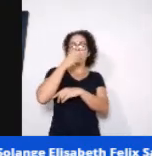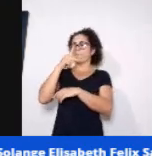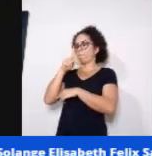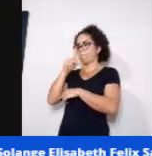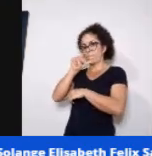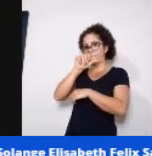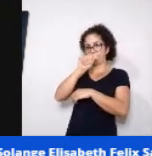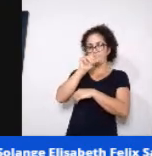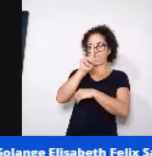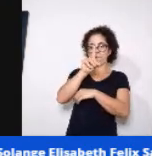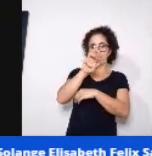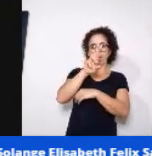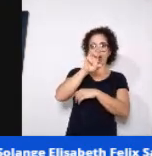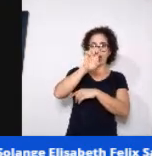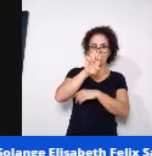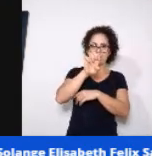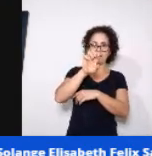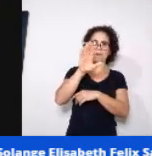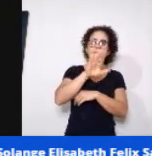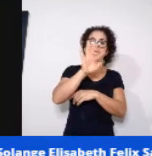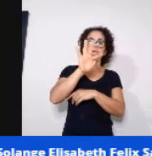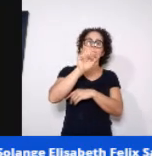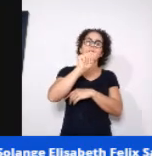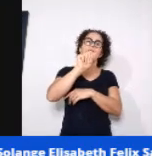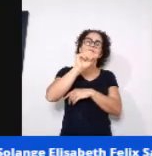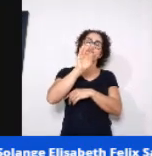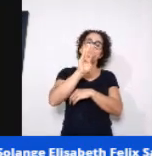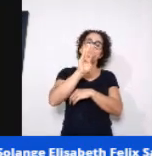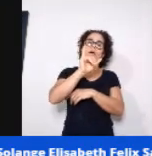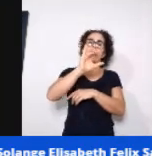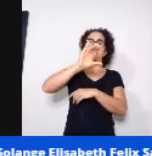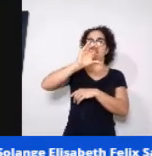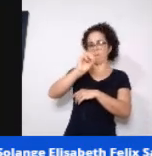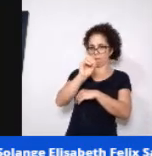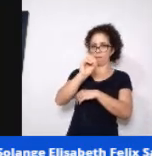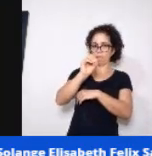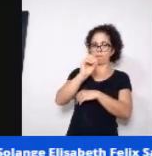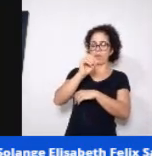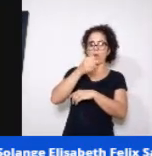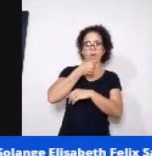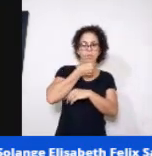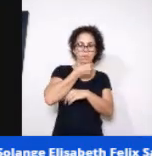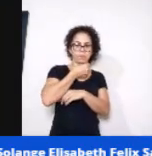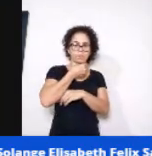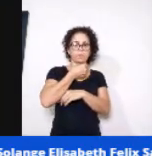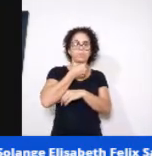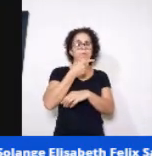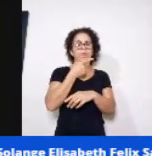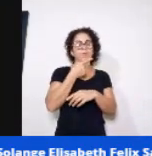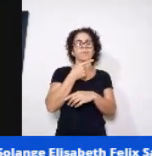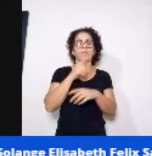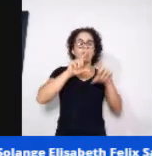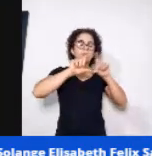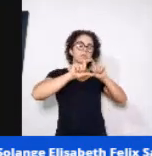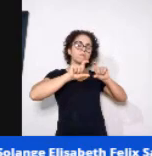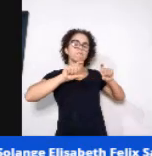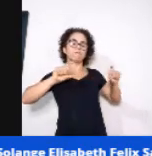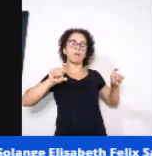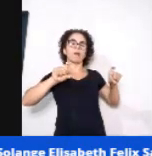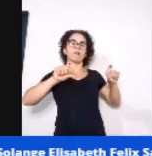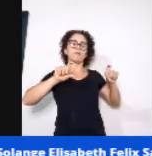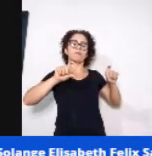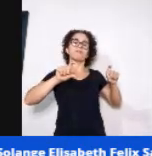que ele é contra essa frase. Não é para a gente desconstruir a história do Pequeno Príncipe, é sobre essa frase. Tu